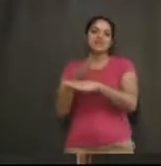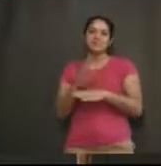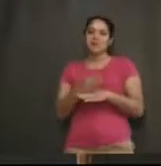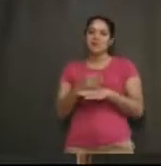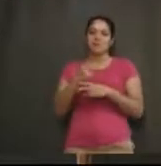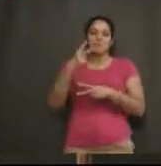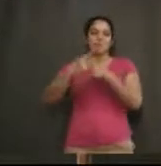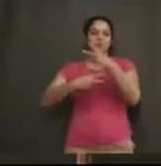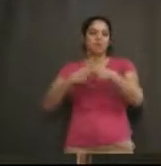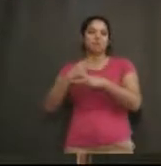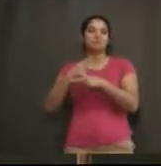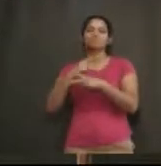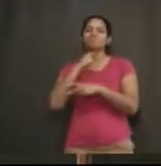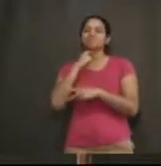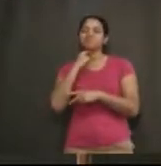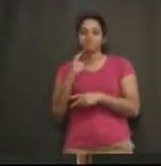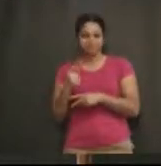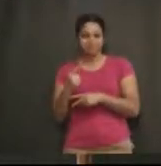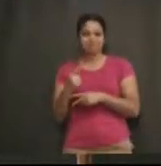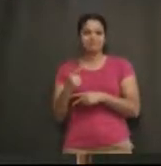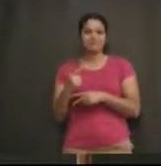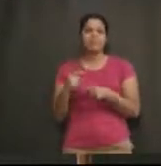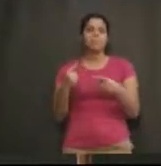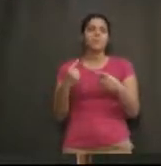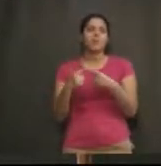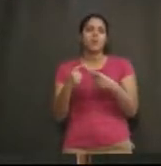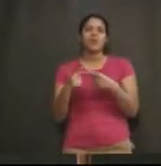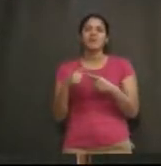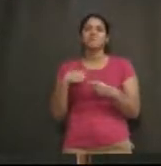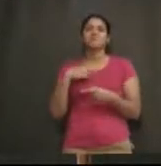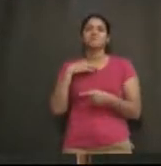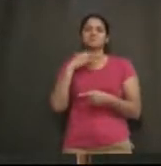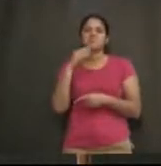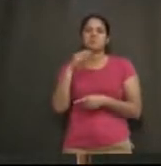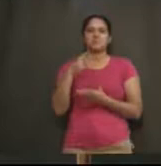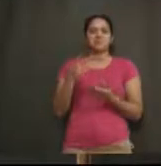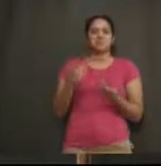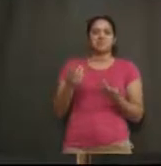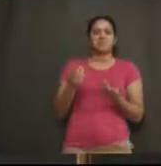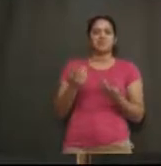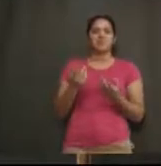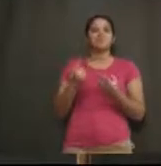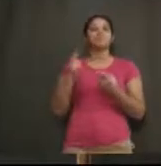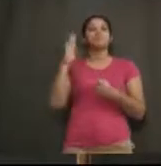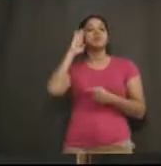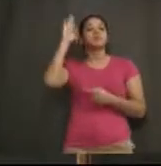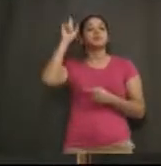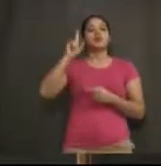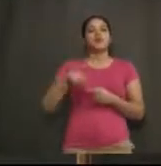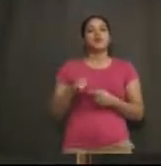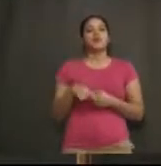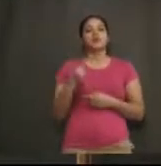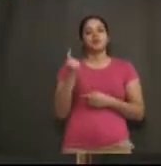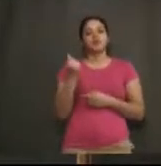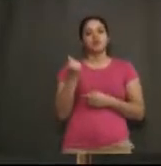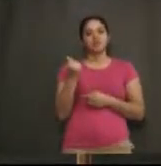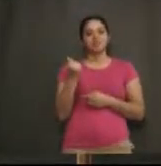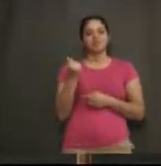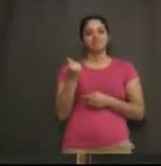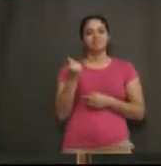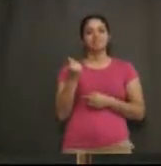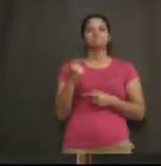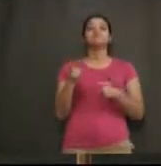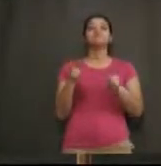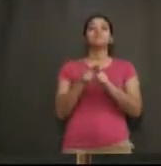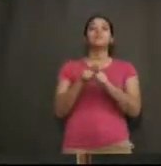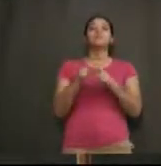edições, né? E o principal fator para isso, primeiramente, foi o financeiro. E, em seguida, como todos sabem daqui do